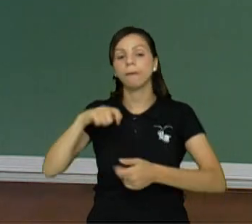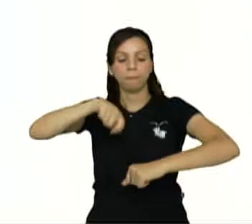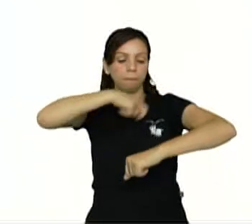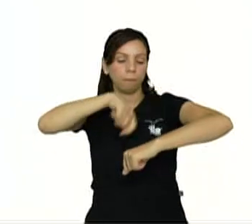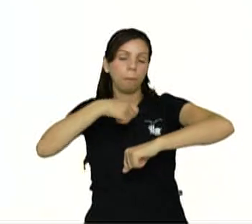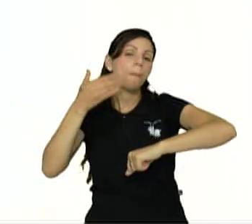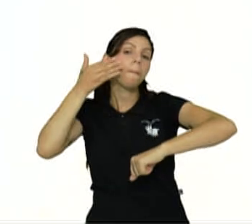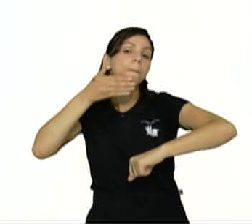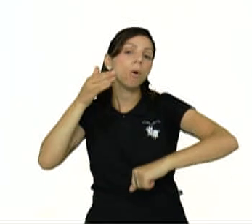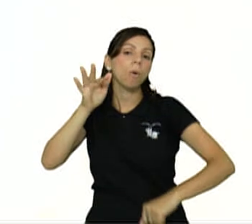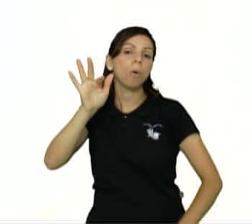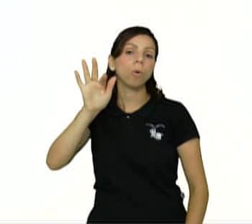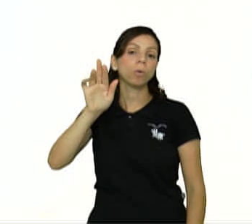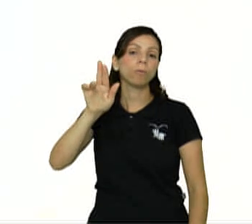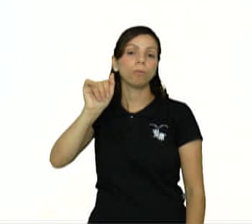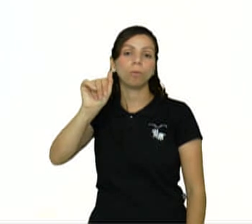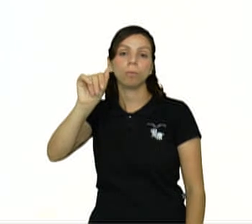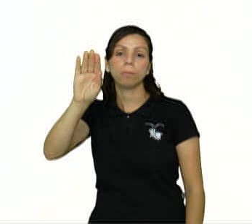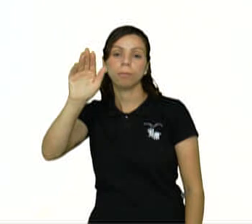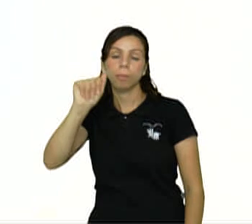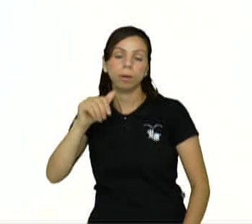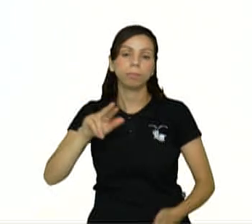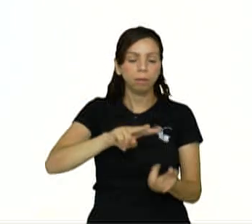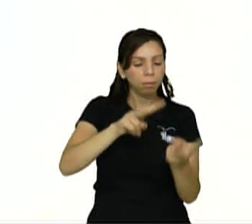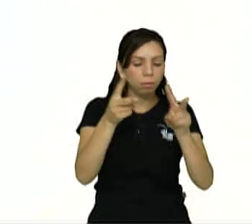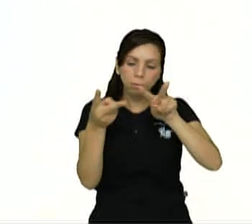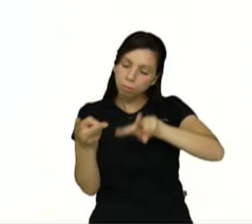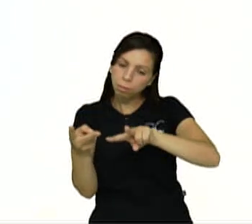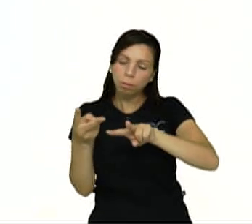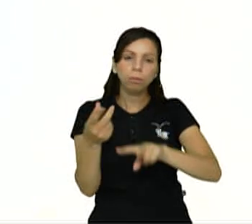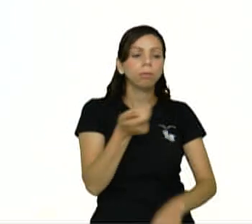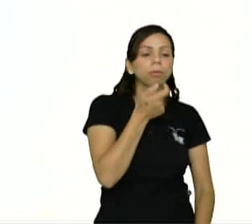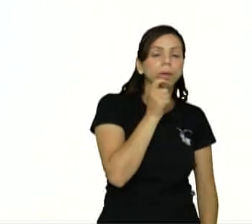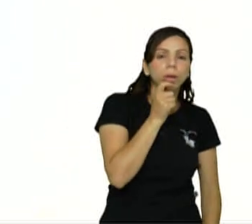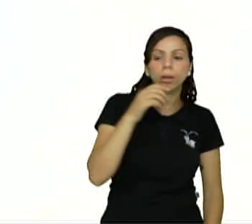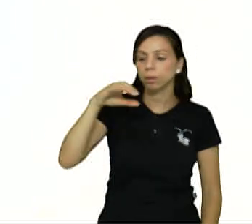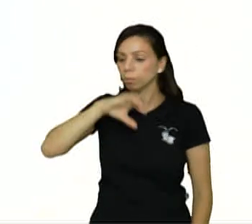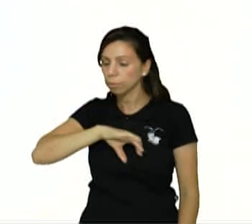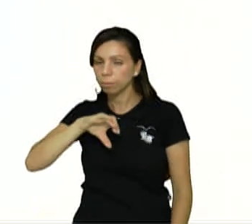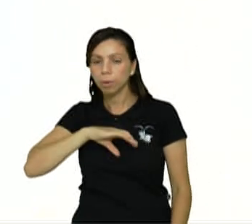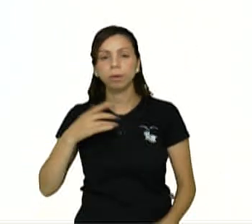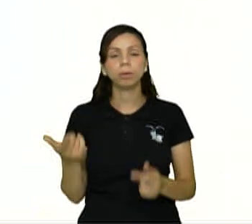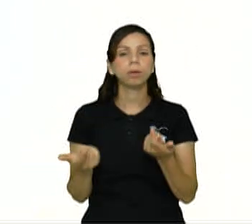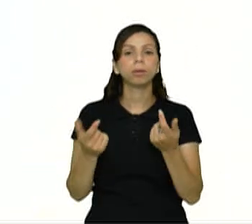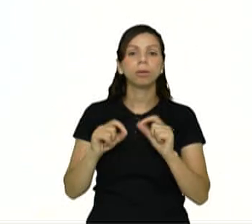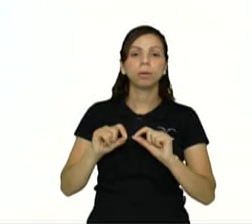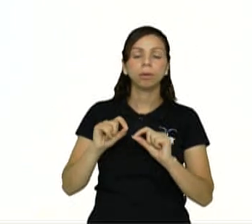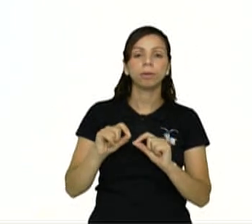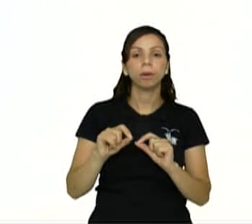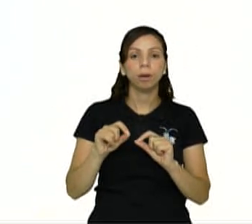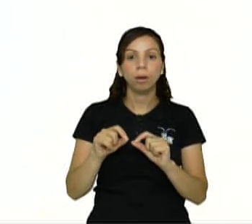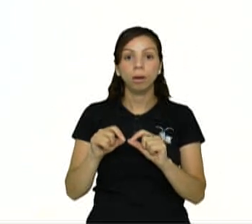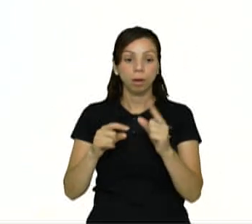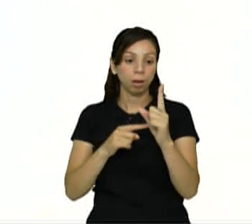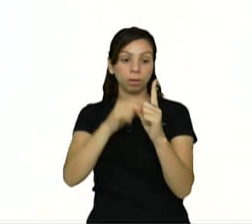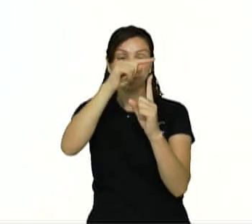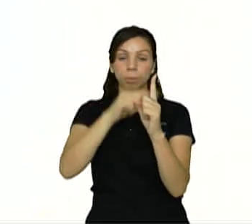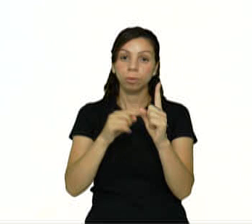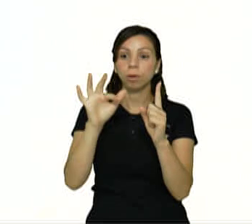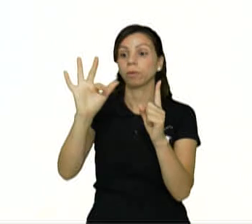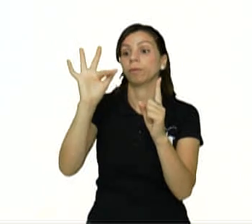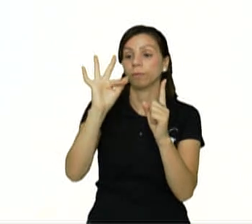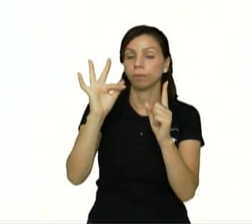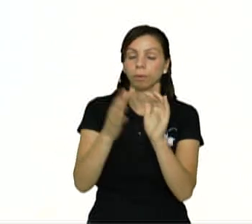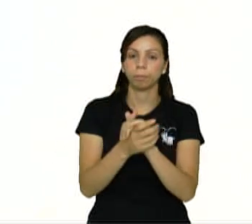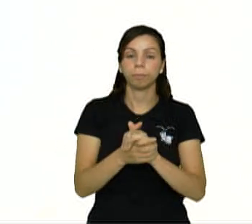fubá. Mas, ao fazer a tradução do livro do inglês para o português, a temperatura permaneceu em Fahrenheit. A